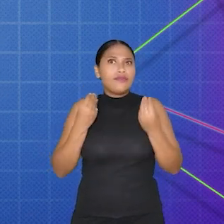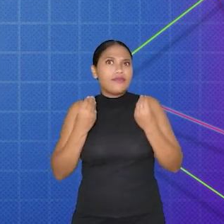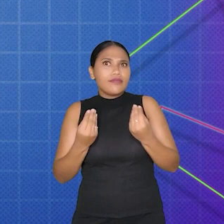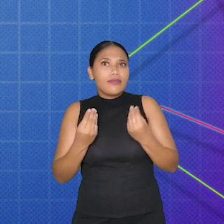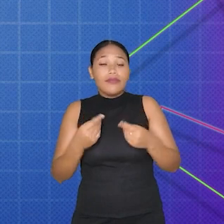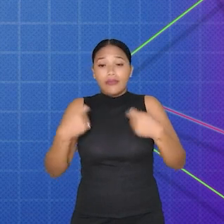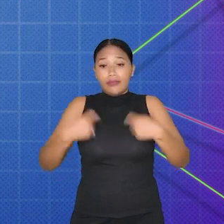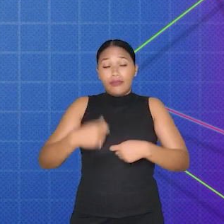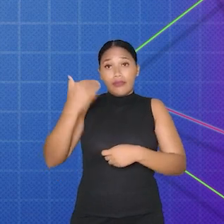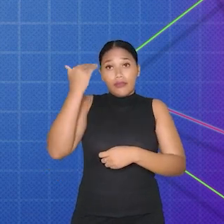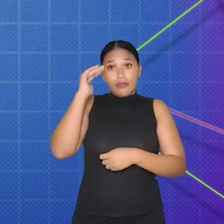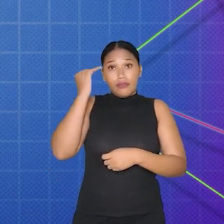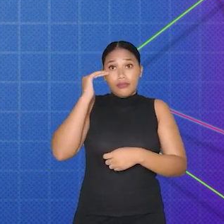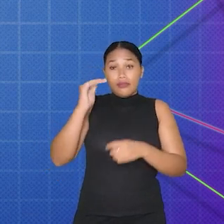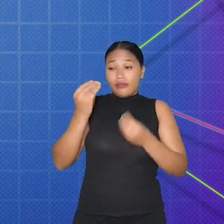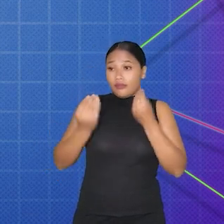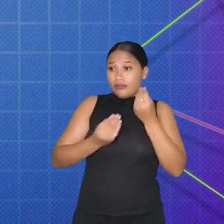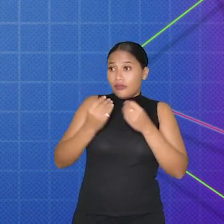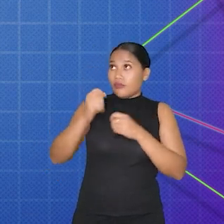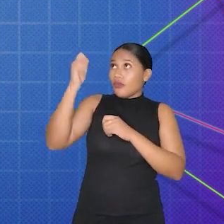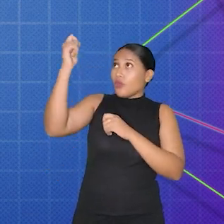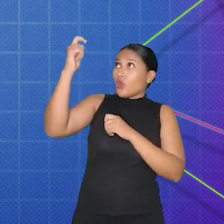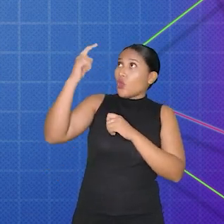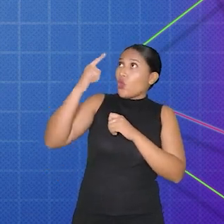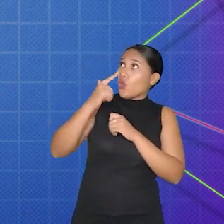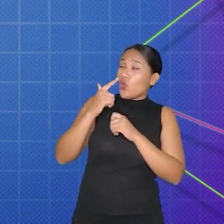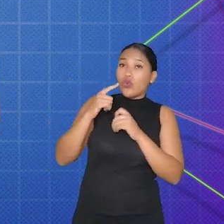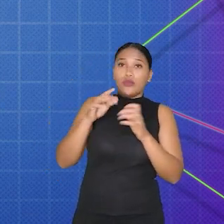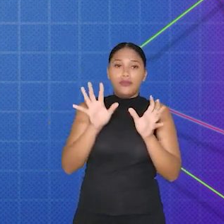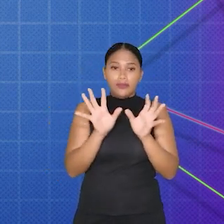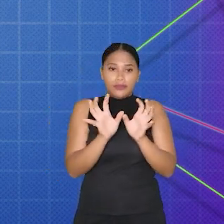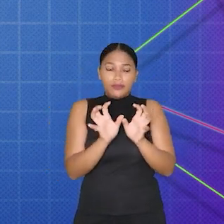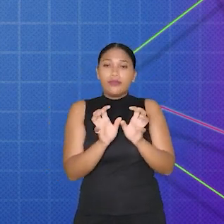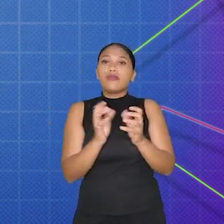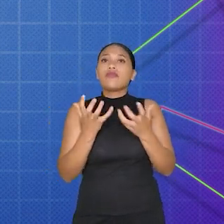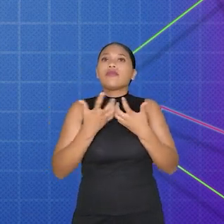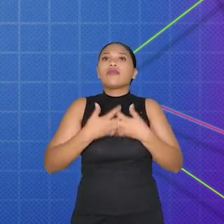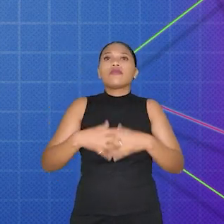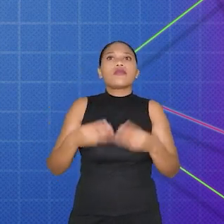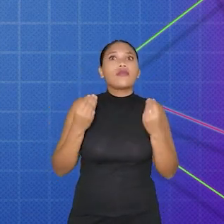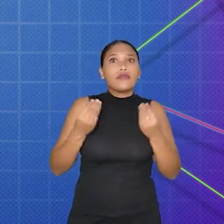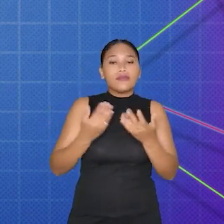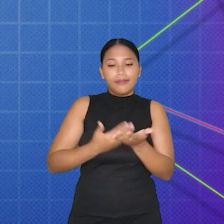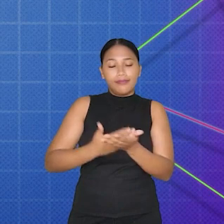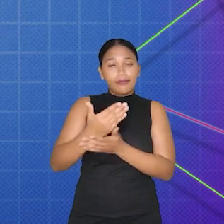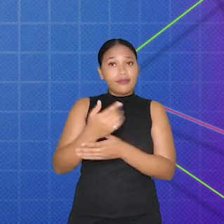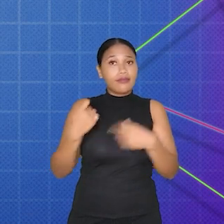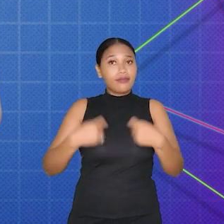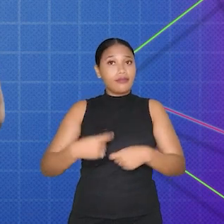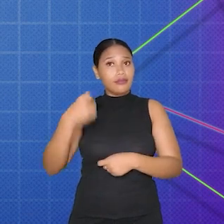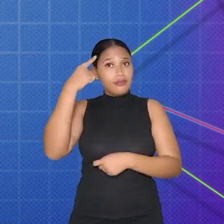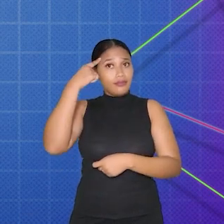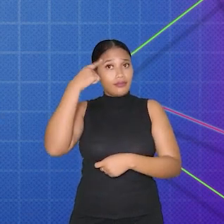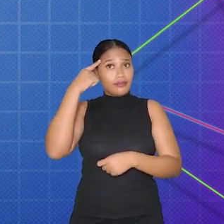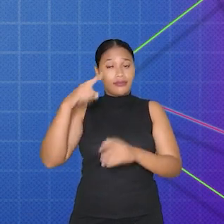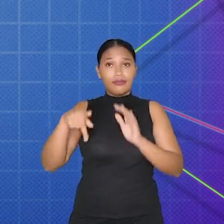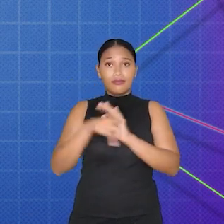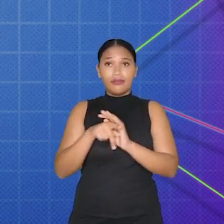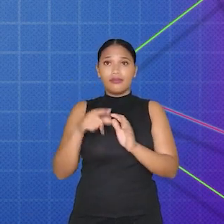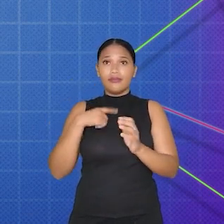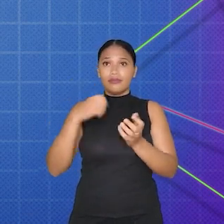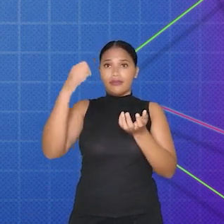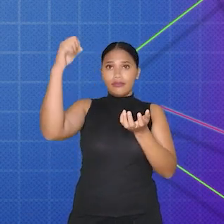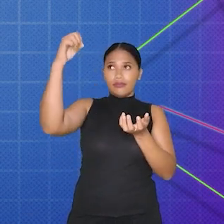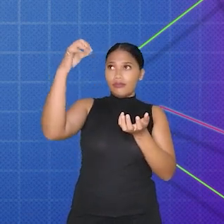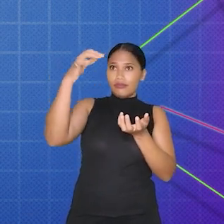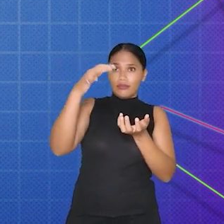em pixel art, é preciso entender como a luz e a sombra funcionam. Para começar, é importante ter em mente a posição